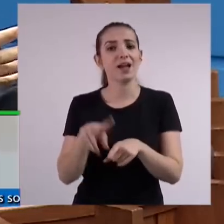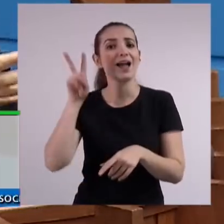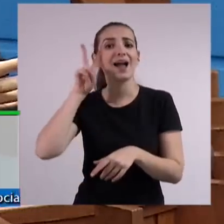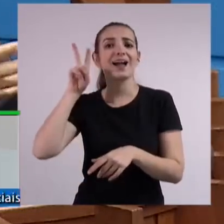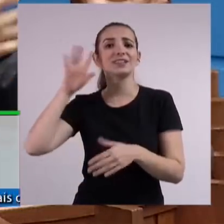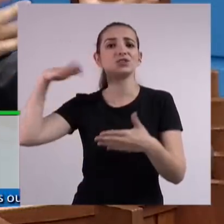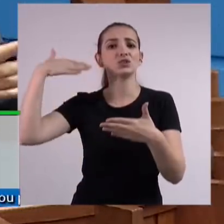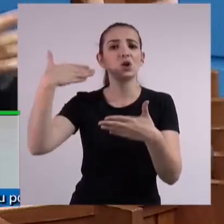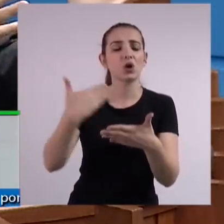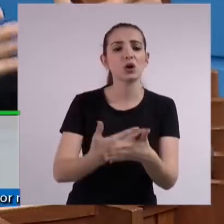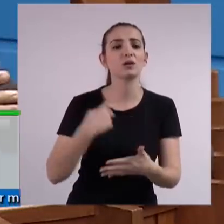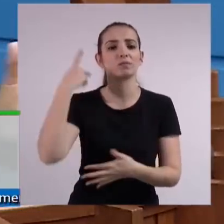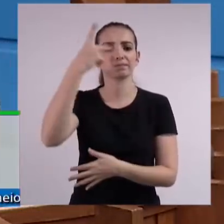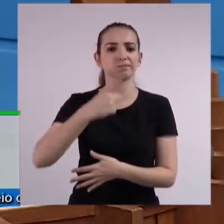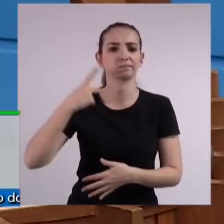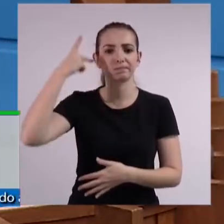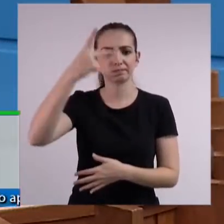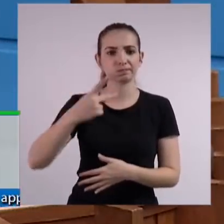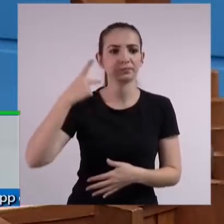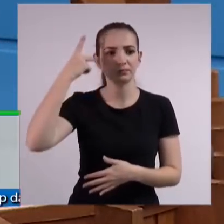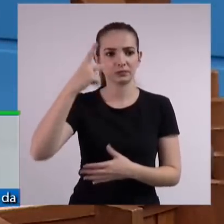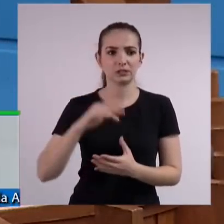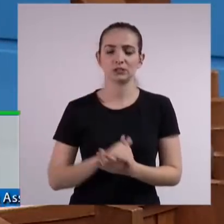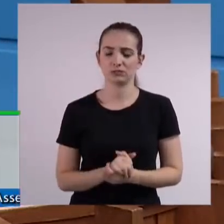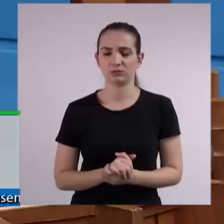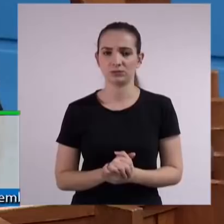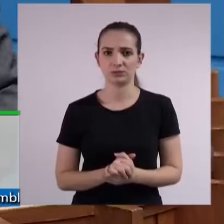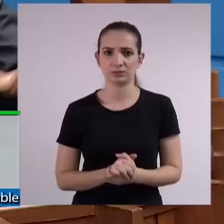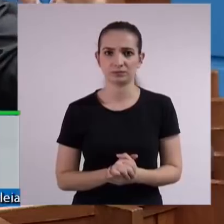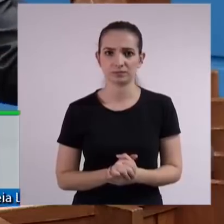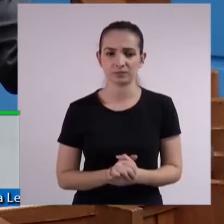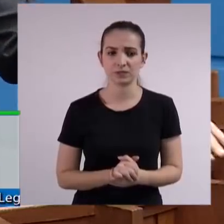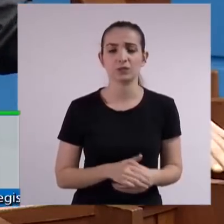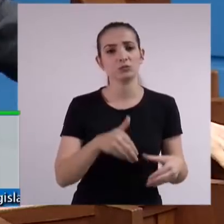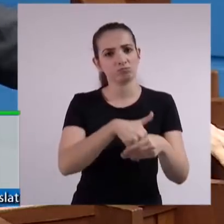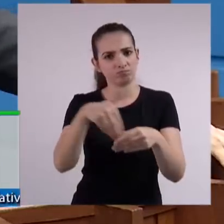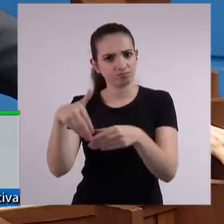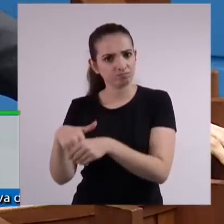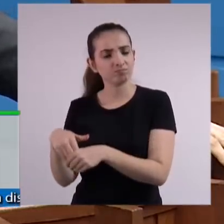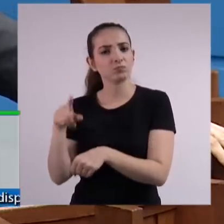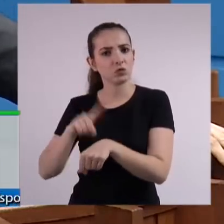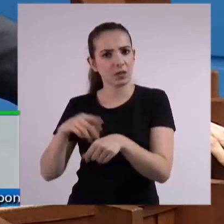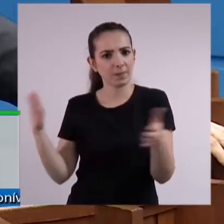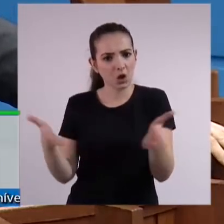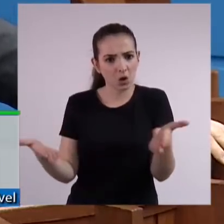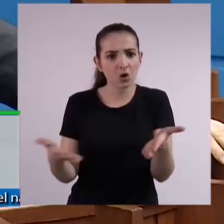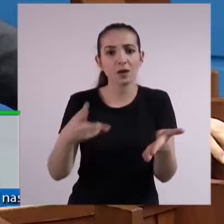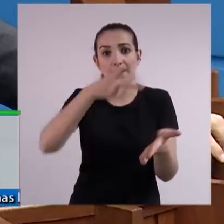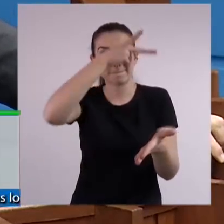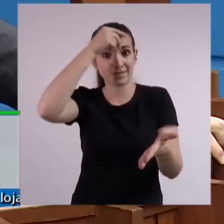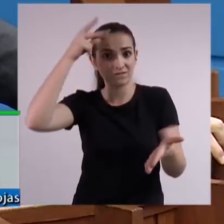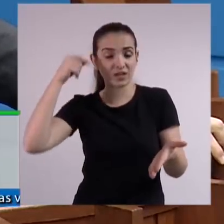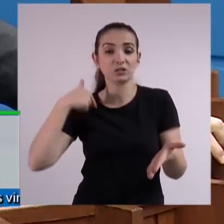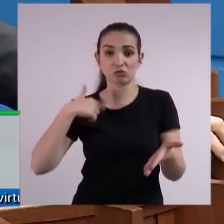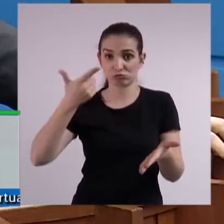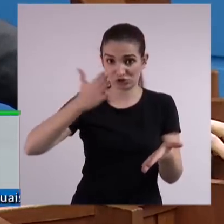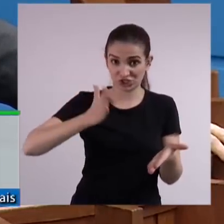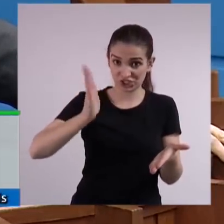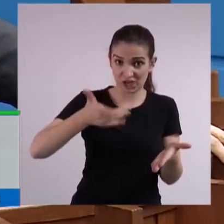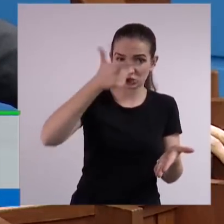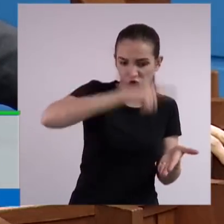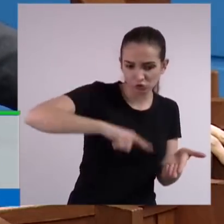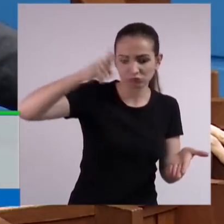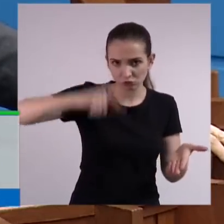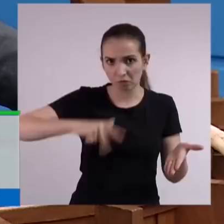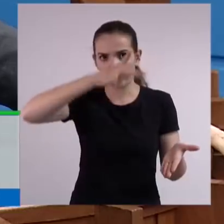história política aí de mandato recente, como prefeito, por 2 mandatos da cidade